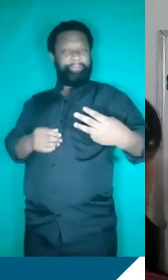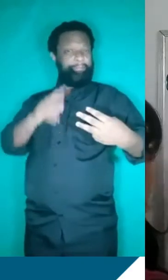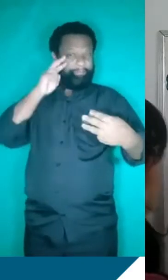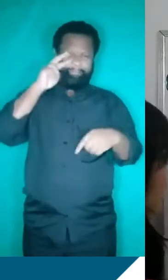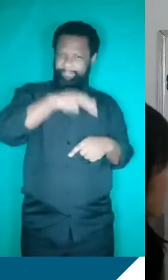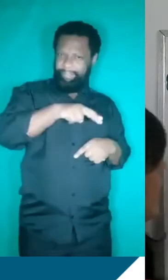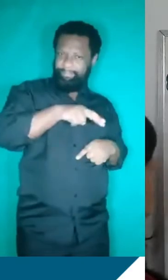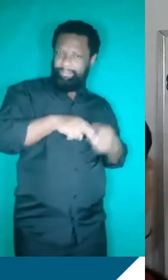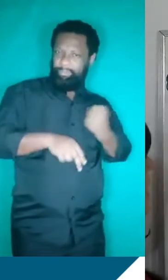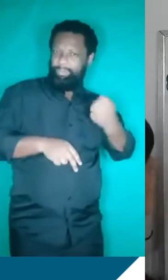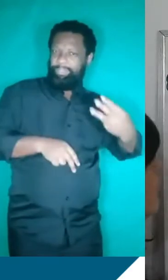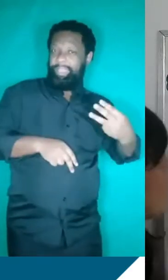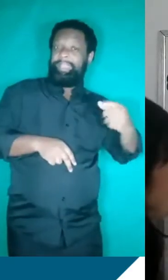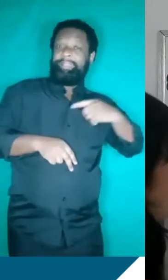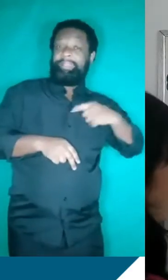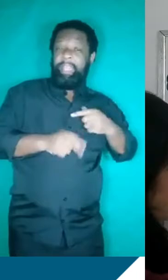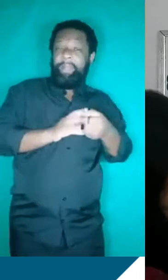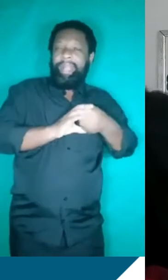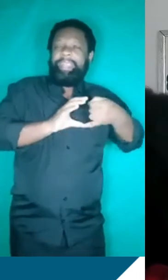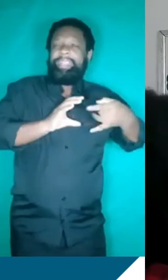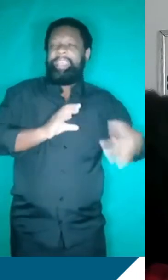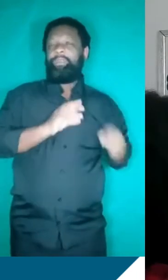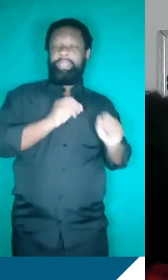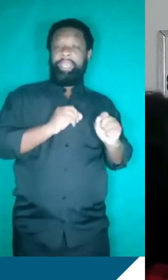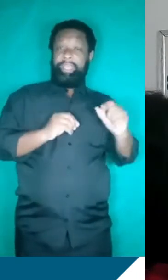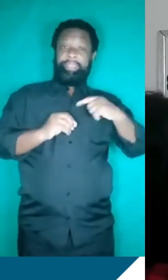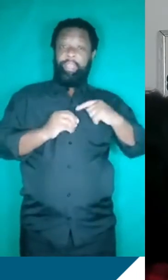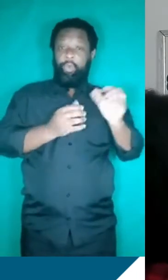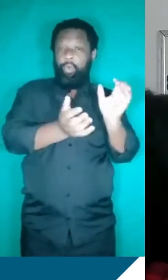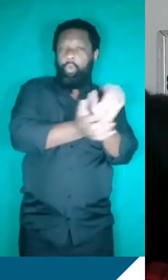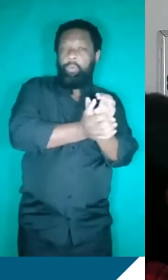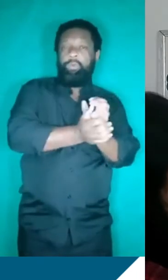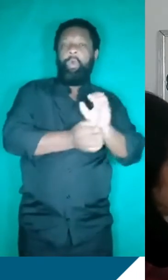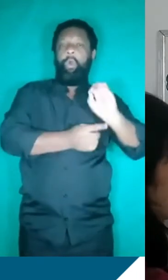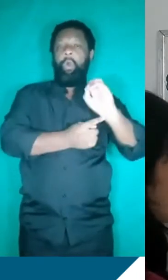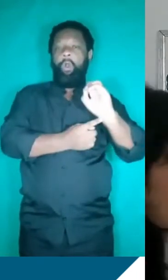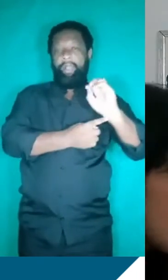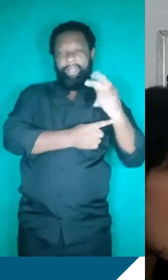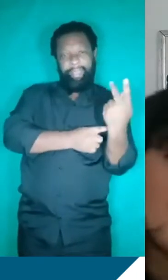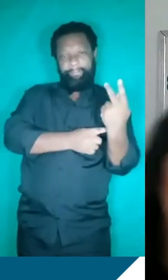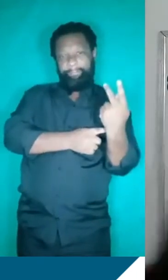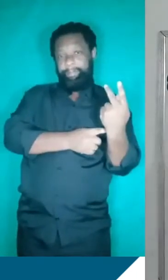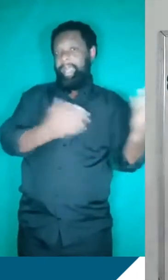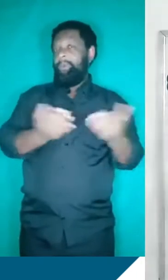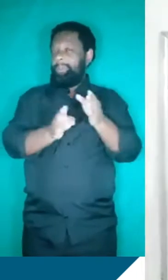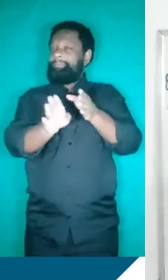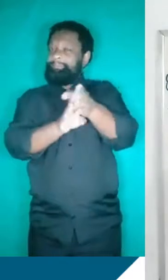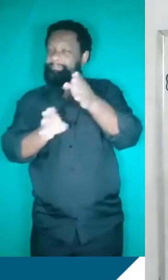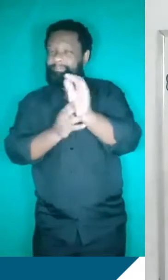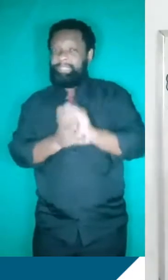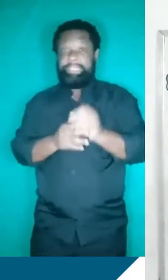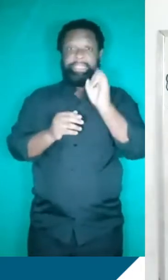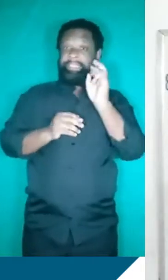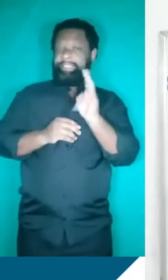porque olhem para ela tem uma peculiaridade, ela apresenta esse grupo OH. Então vai uma dica para vocês: